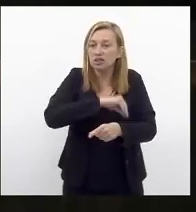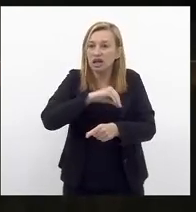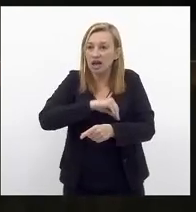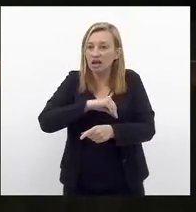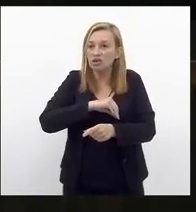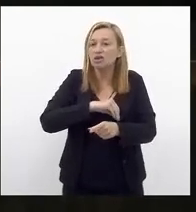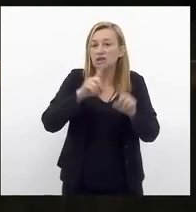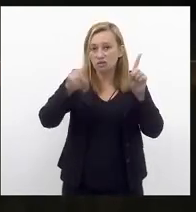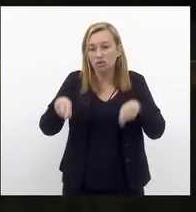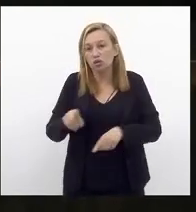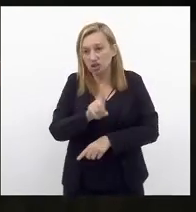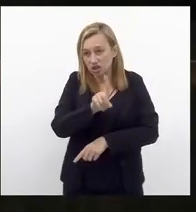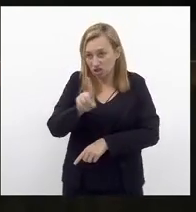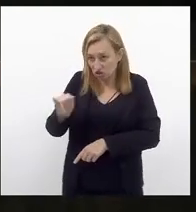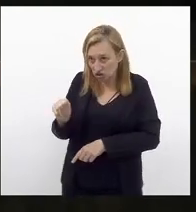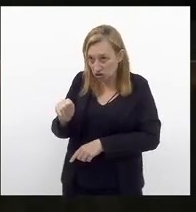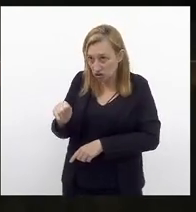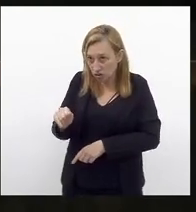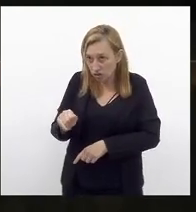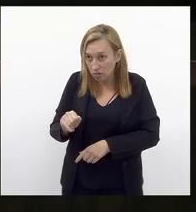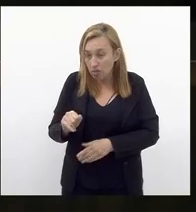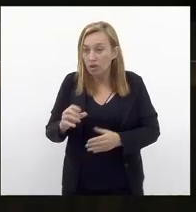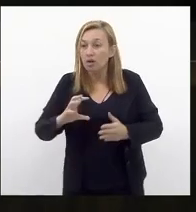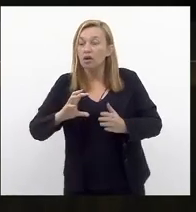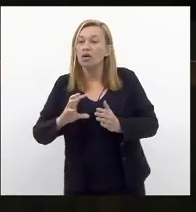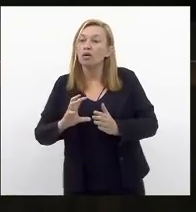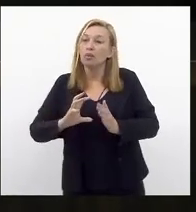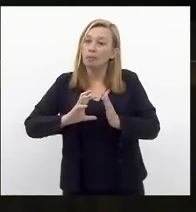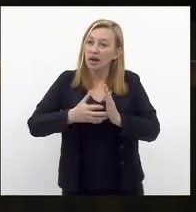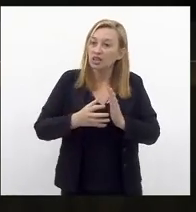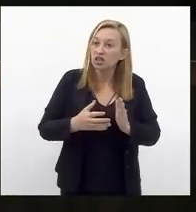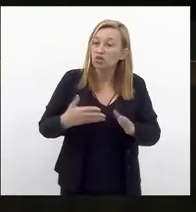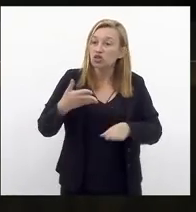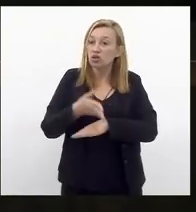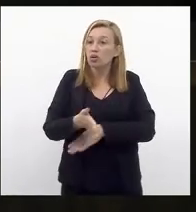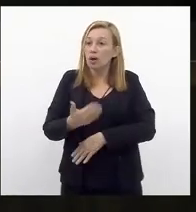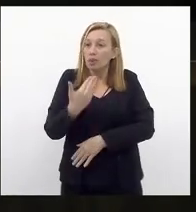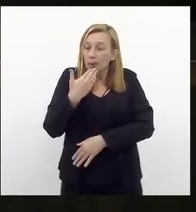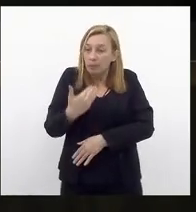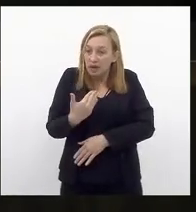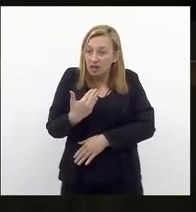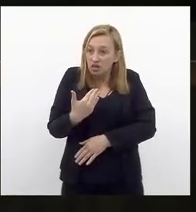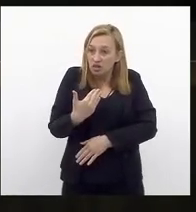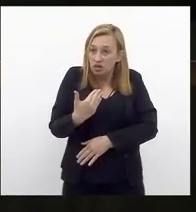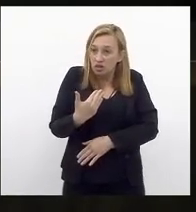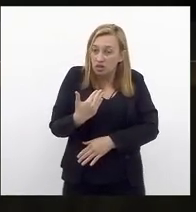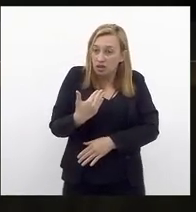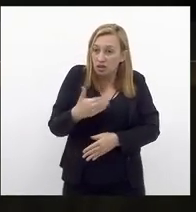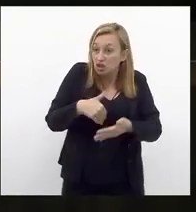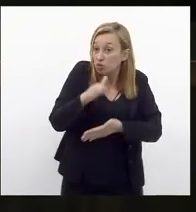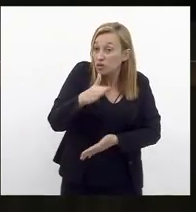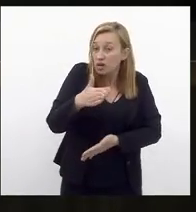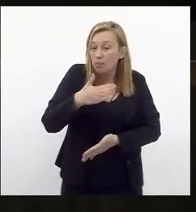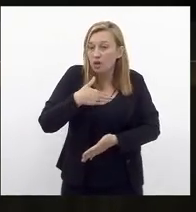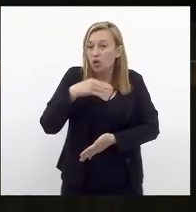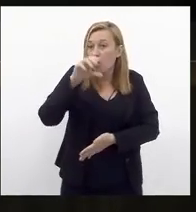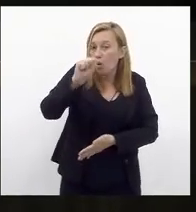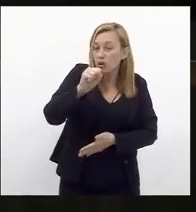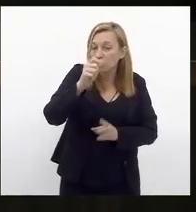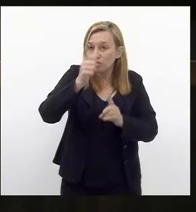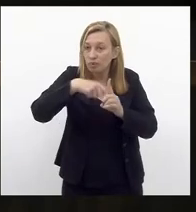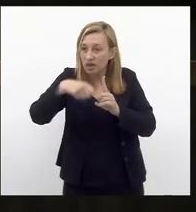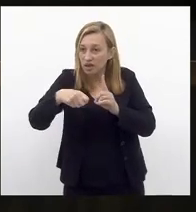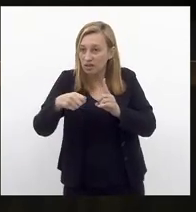os salários dos Servidores sentir e o partido chegou a pedir a sugerir a minha expulsão fiquei oito